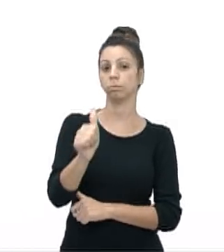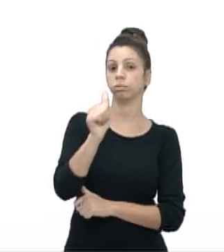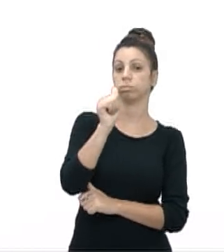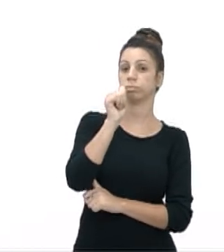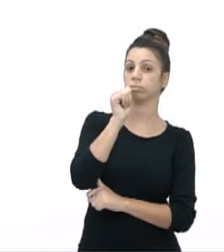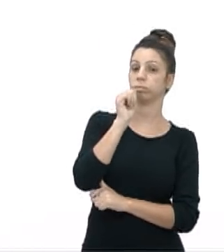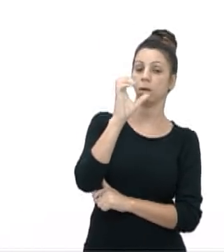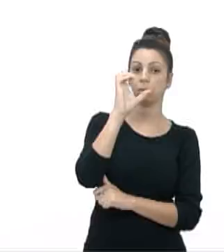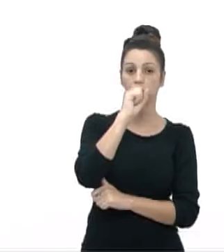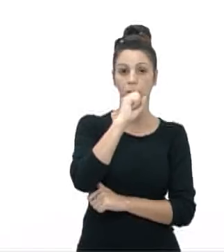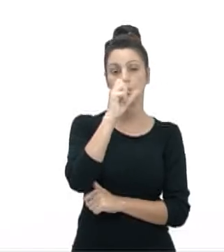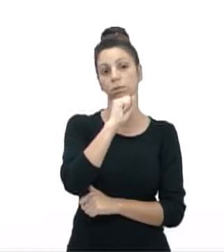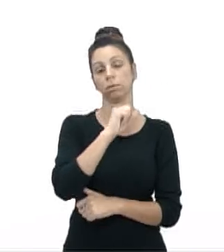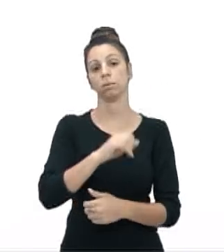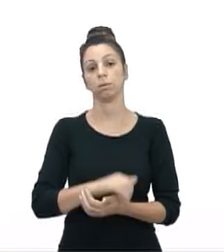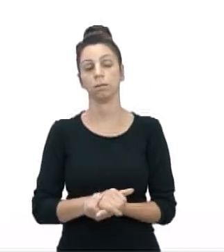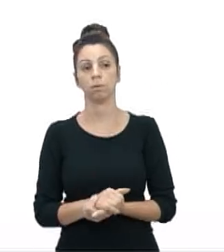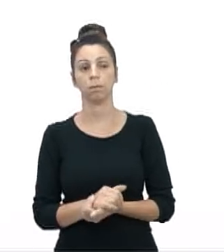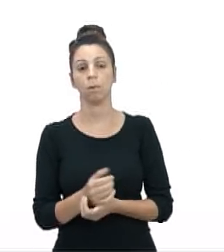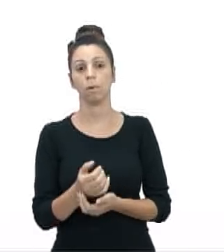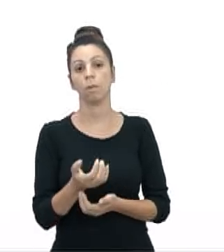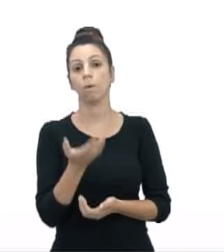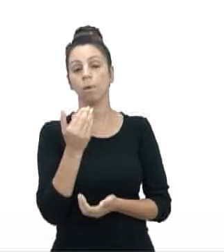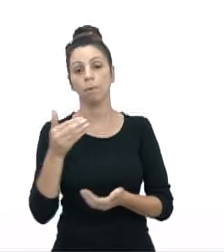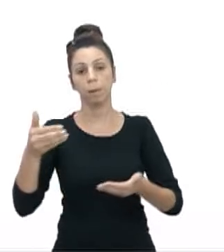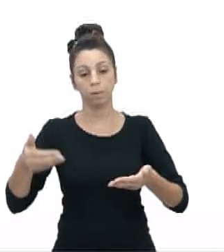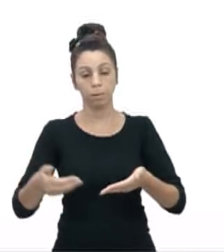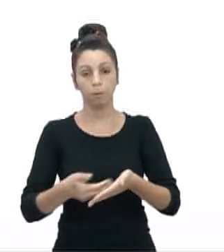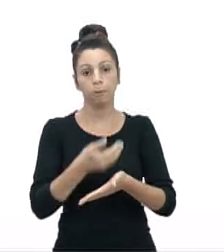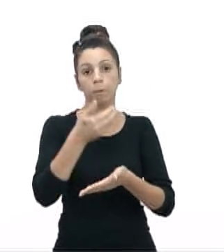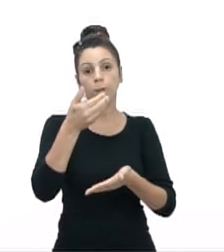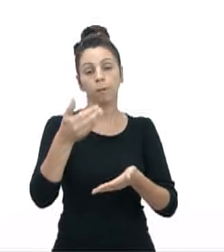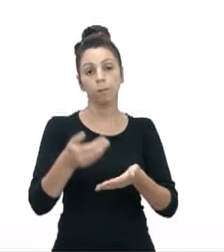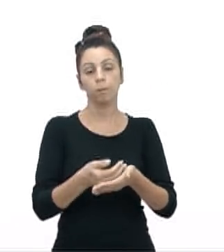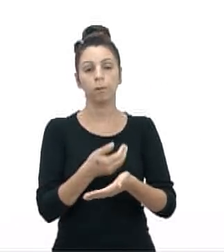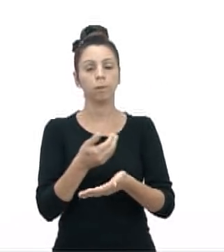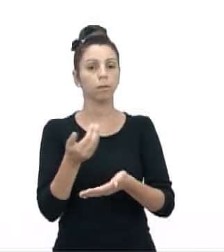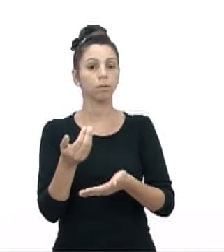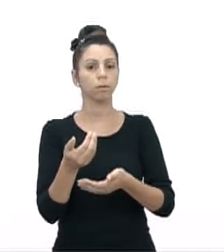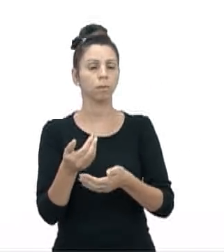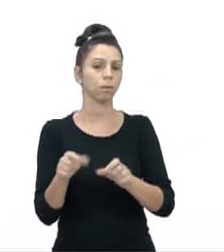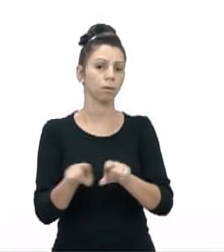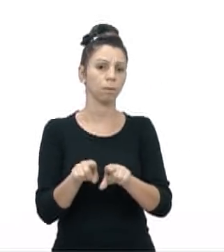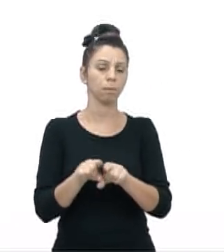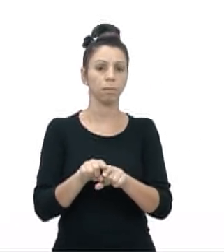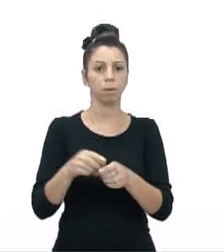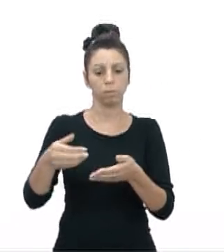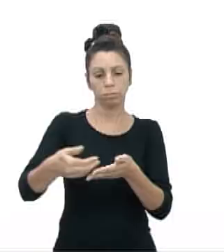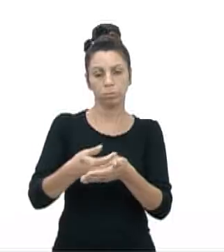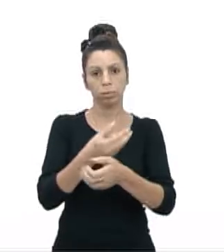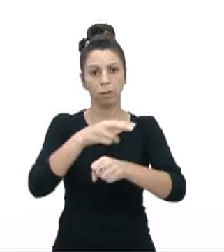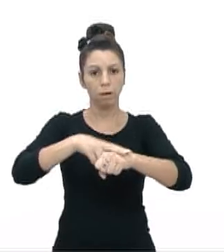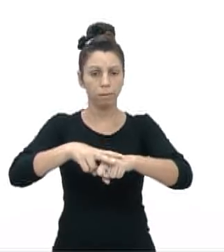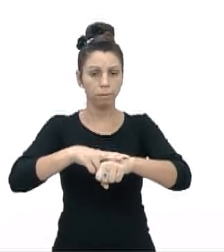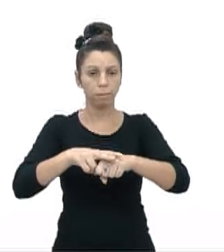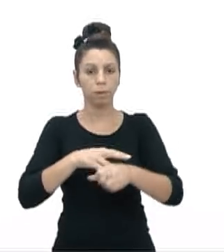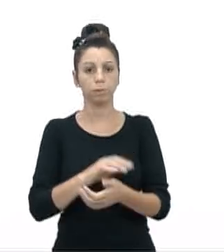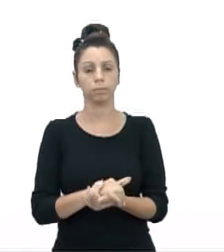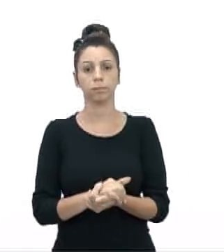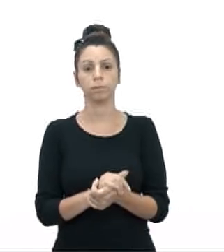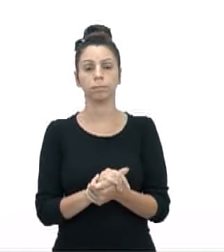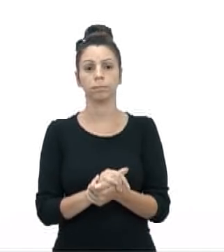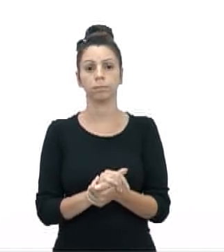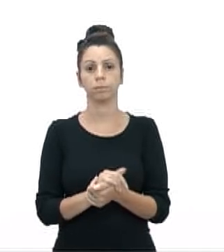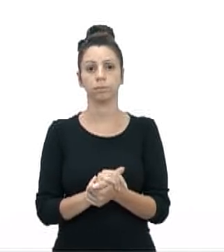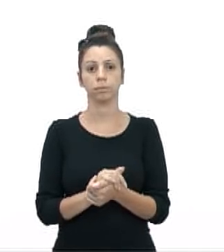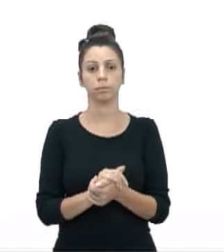né, ou tangerina, comendo mamão, né, sucrilhos, abacate, alguma coisa assim, e escrito na linguagem verbal ali,